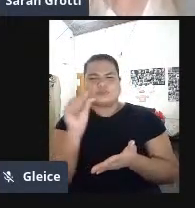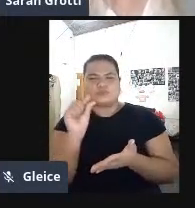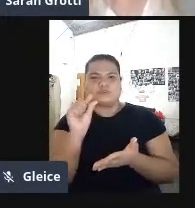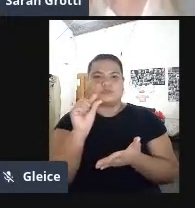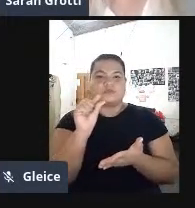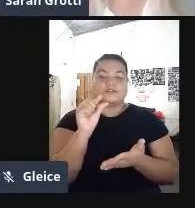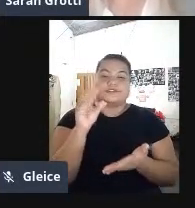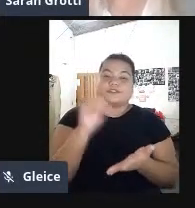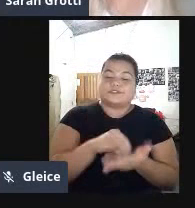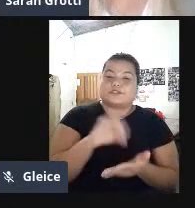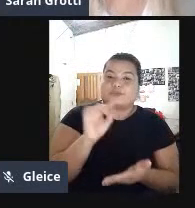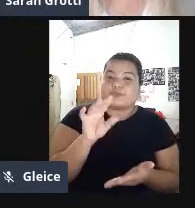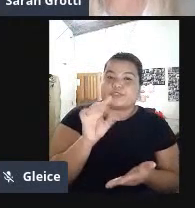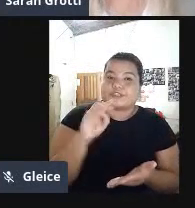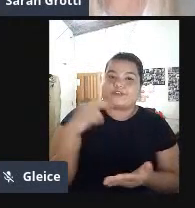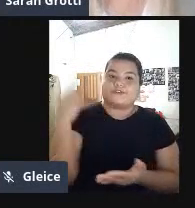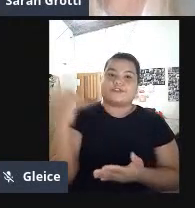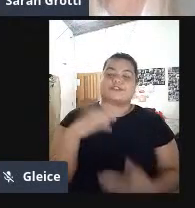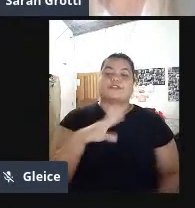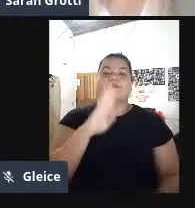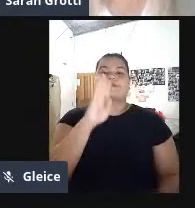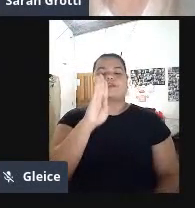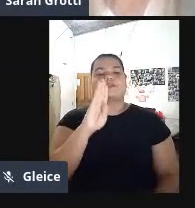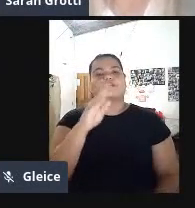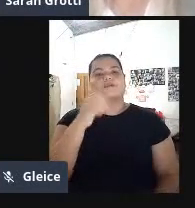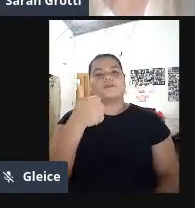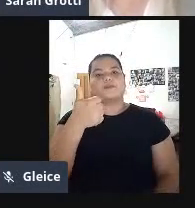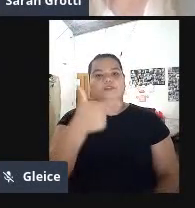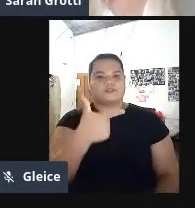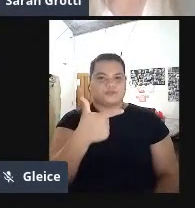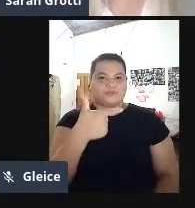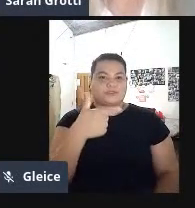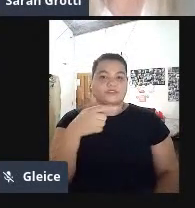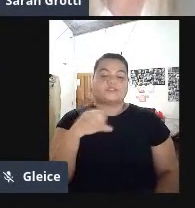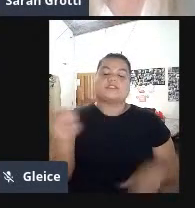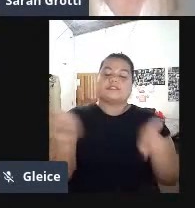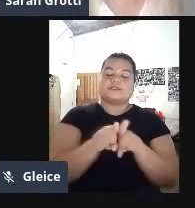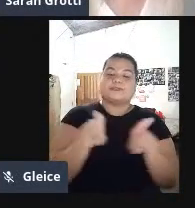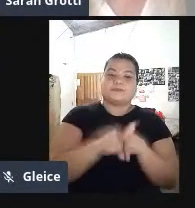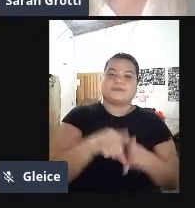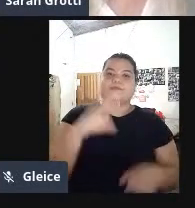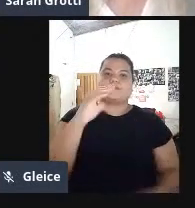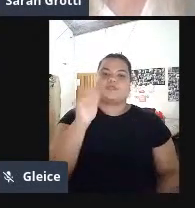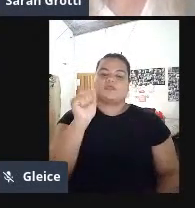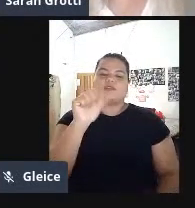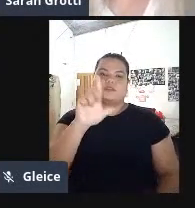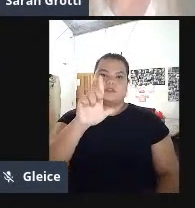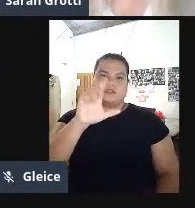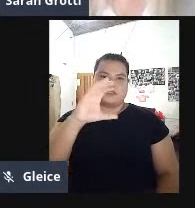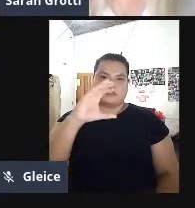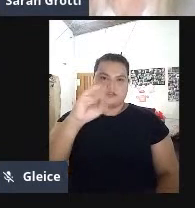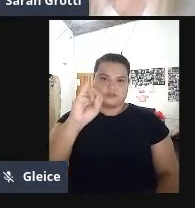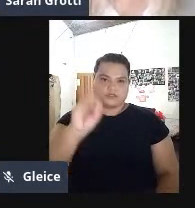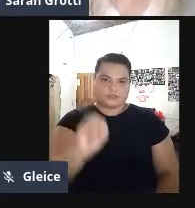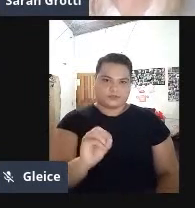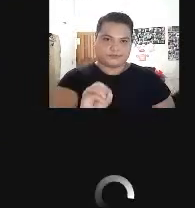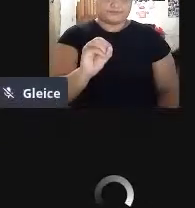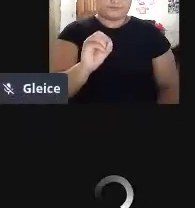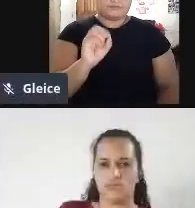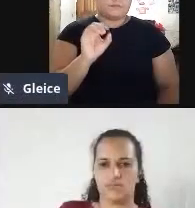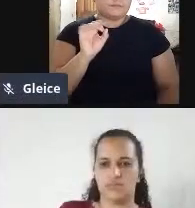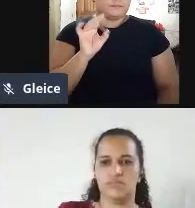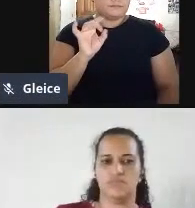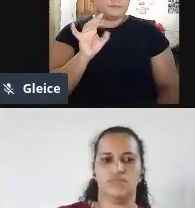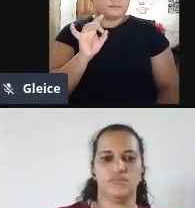B12 e D e para o mineral cálcio, que deve ser suprido através do uso de suplementos ou alimentos enriquecidos. Que aí é o que eu